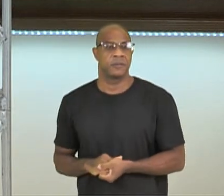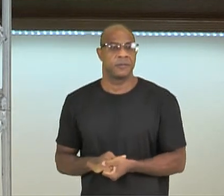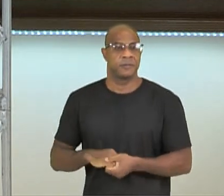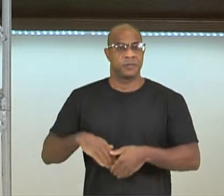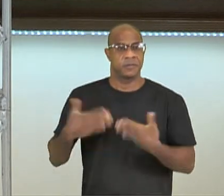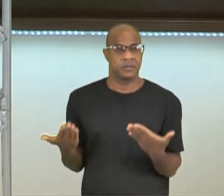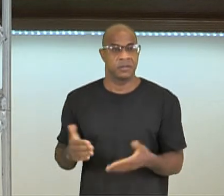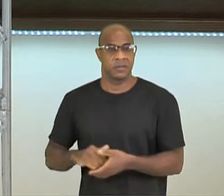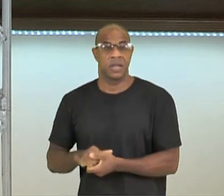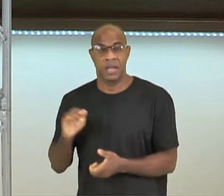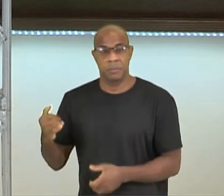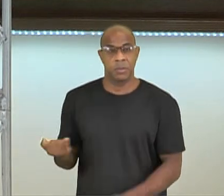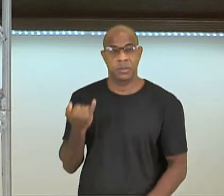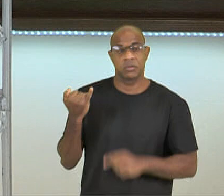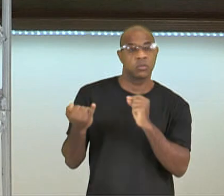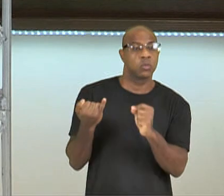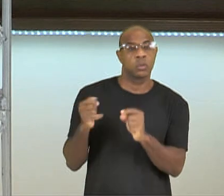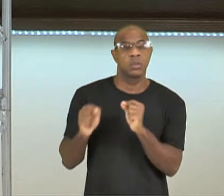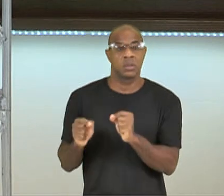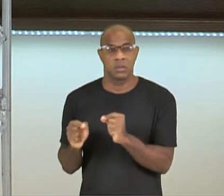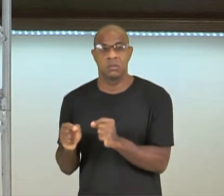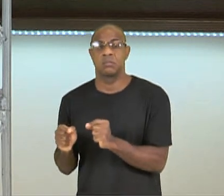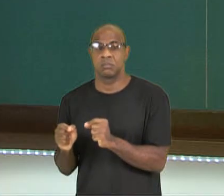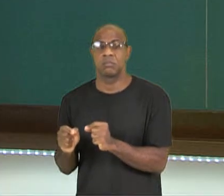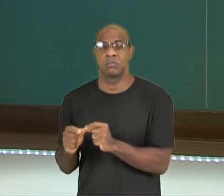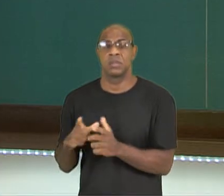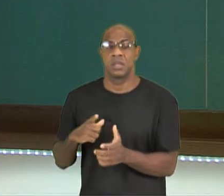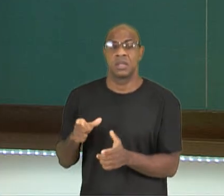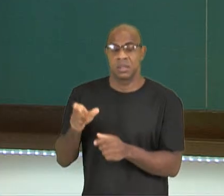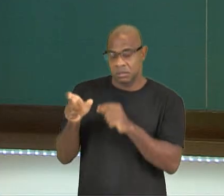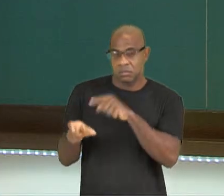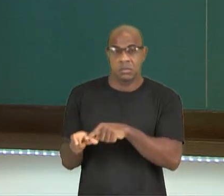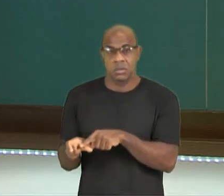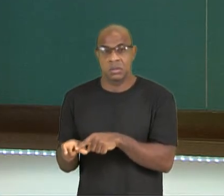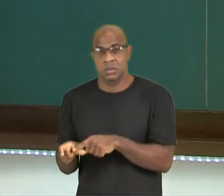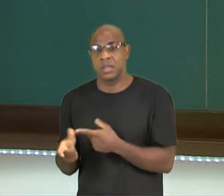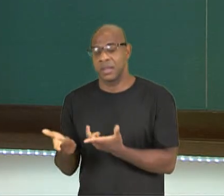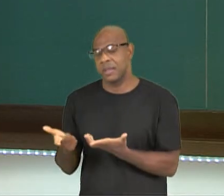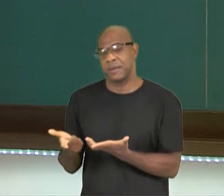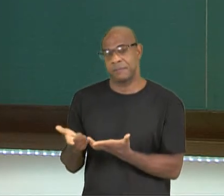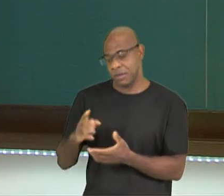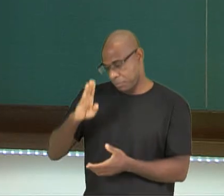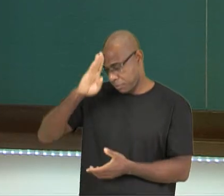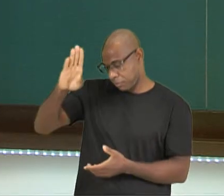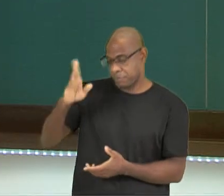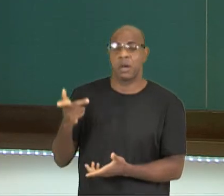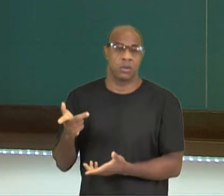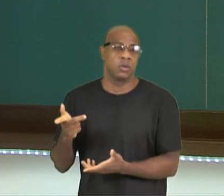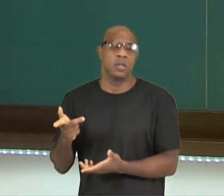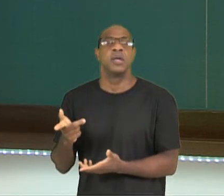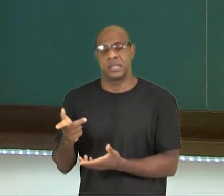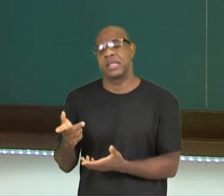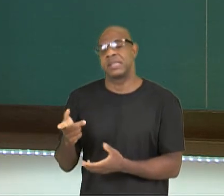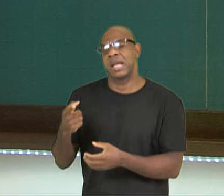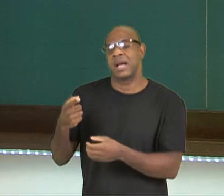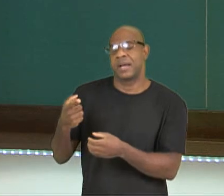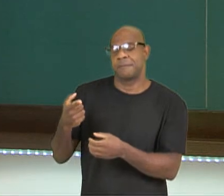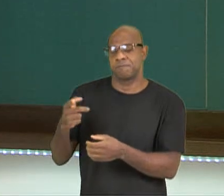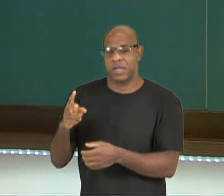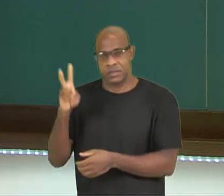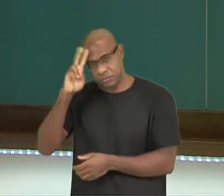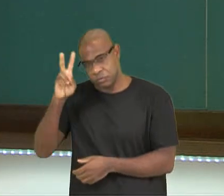Florença. Então é muito importante a gente colocar a Florença como protagonista dessa história europeia,